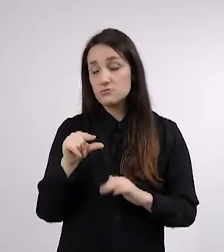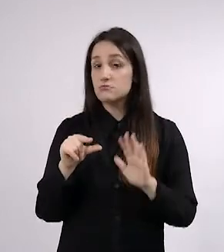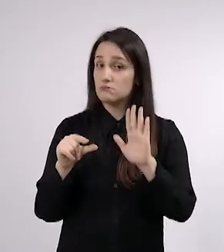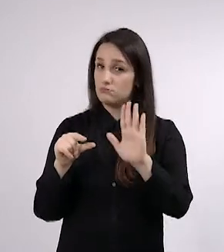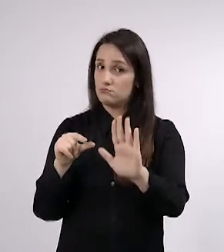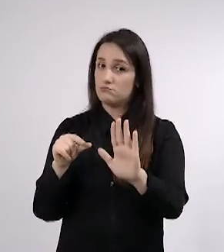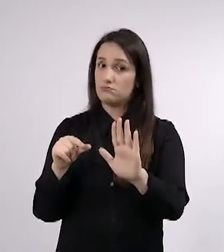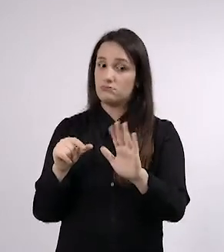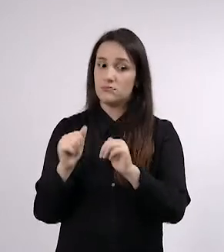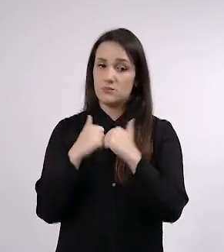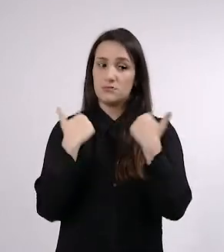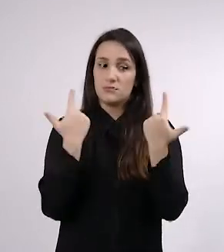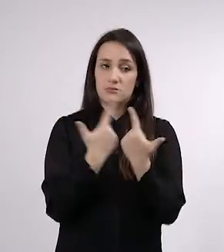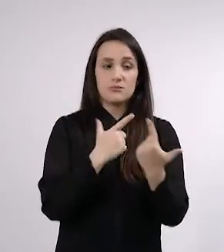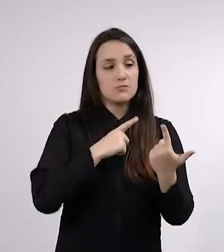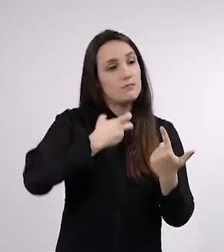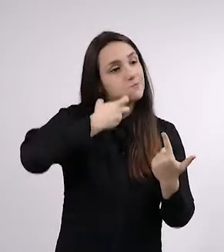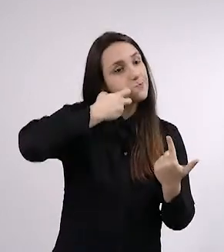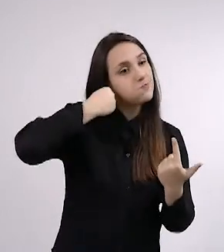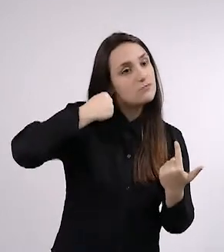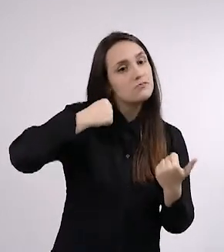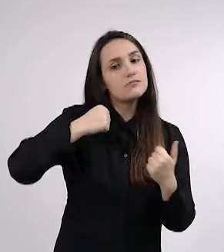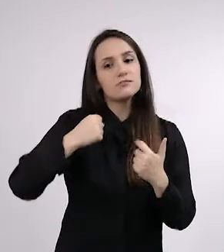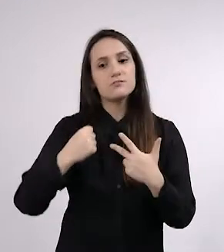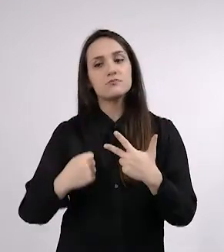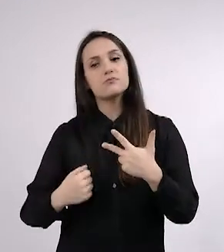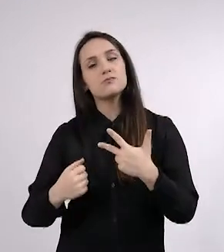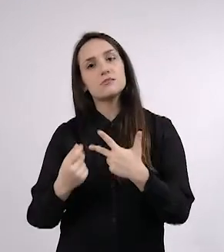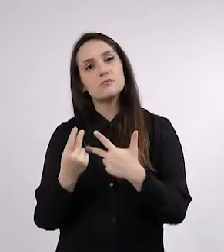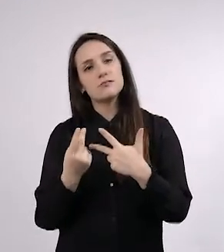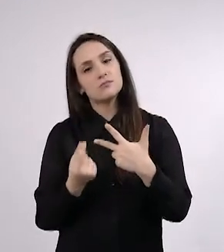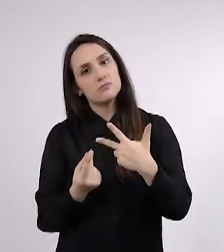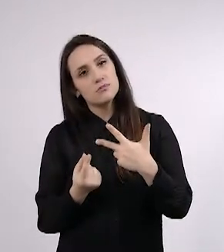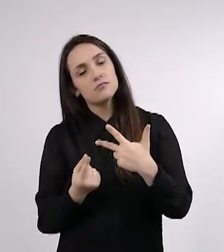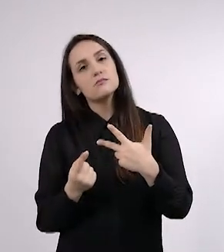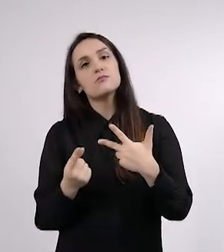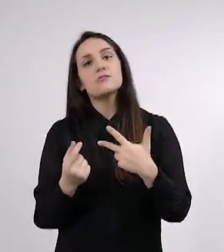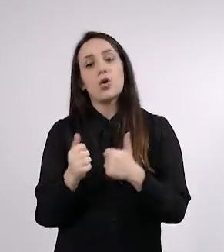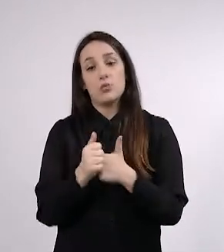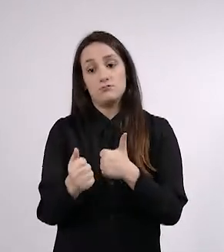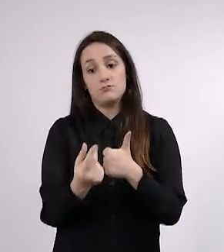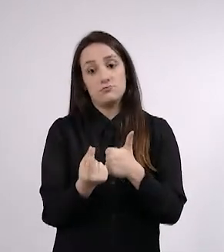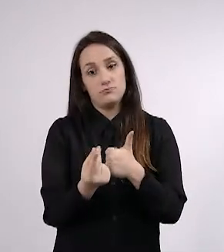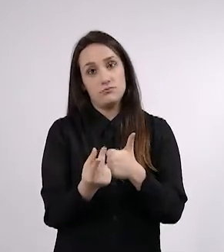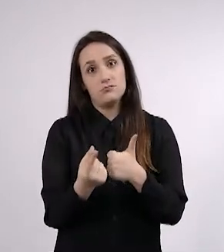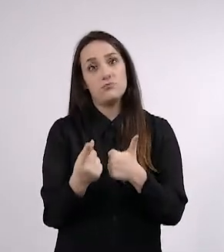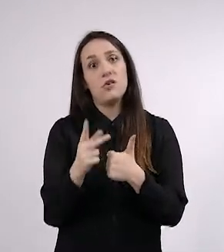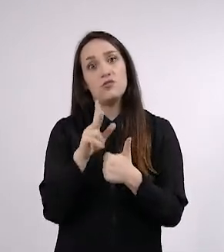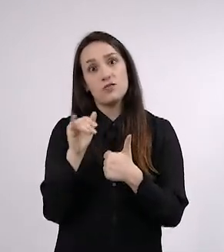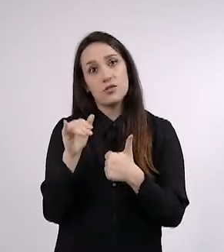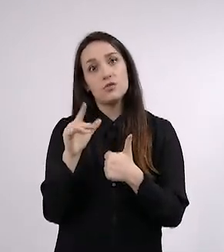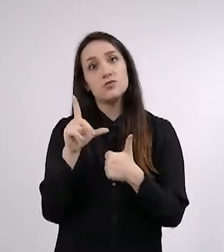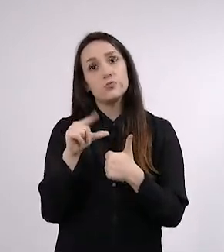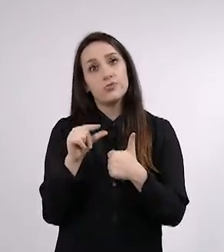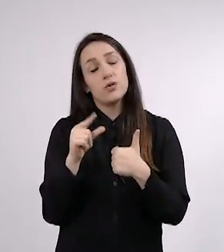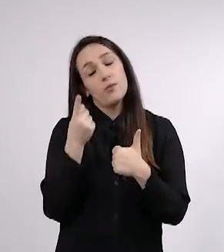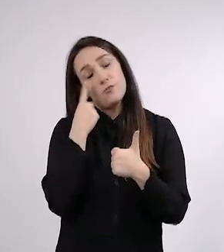Entendeu? A Assembleia ela tem um percentual arrecadação. O Tribunal de Justiça também não é o valor nominal, é a arrecadação.